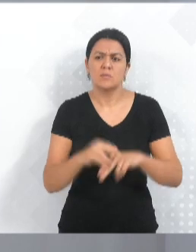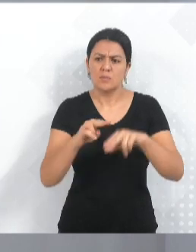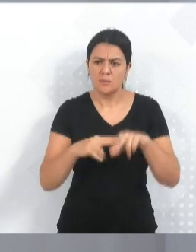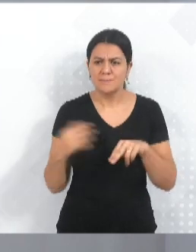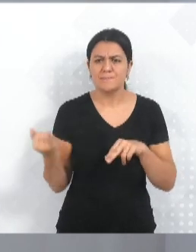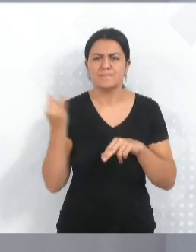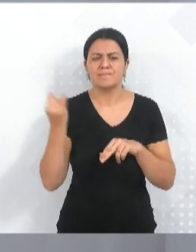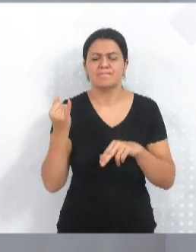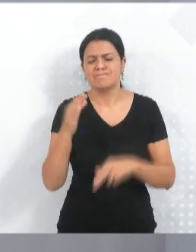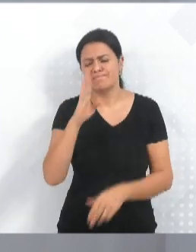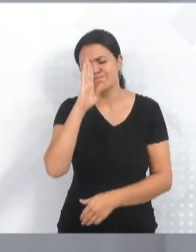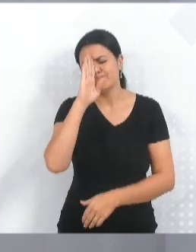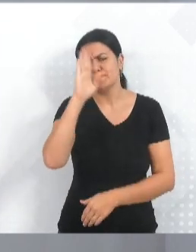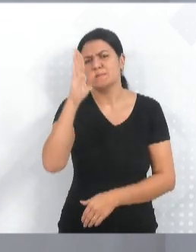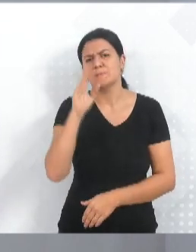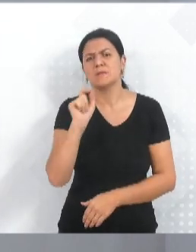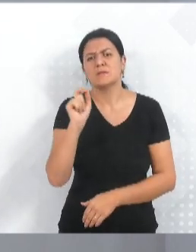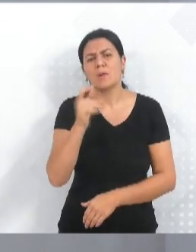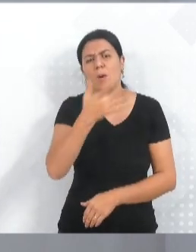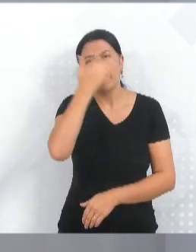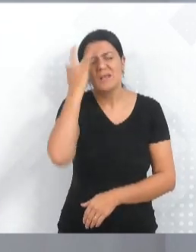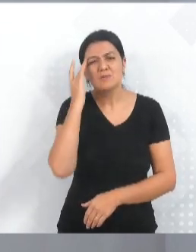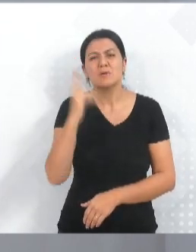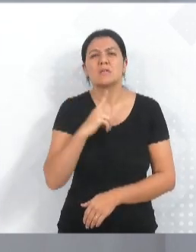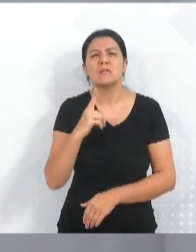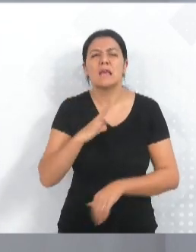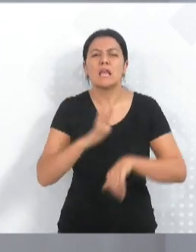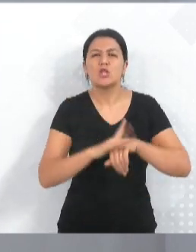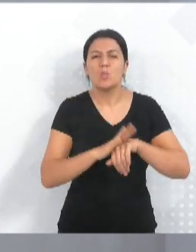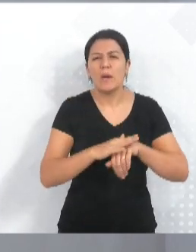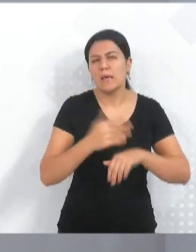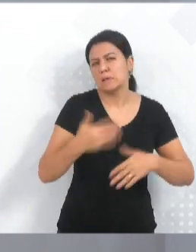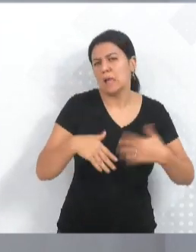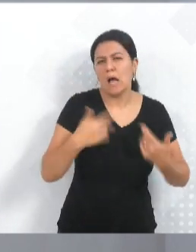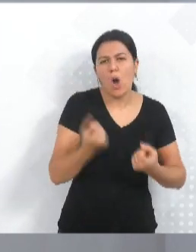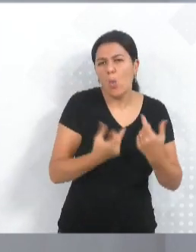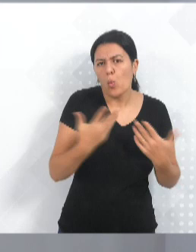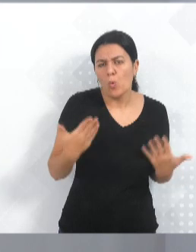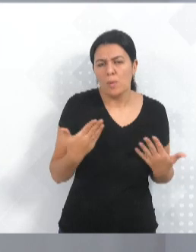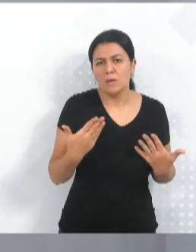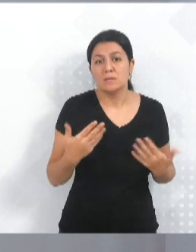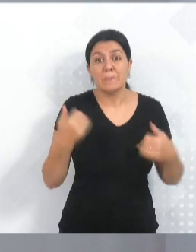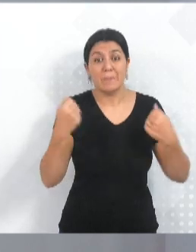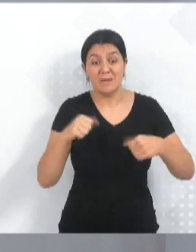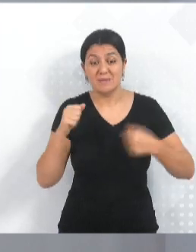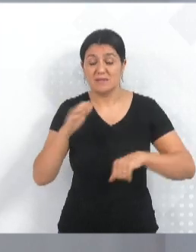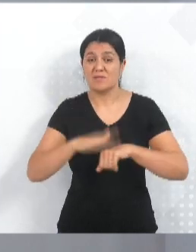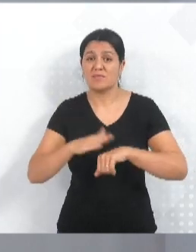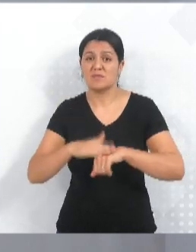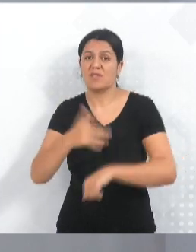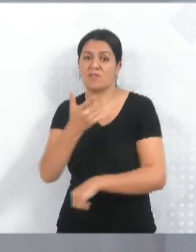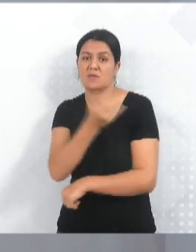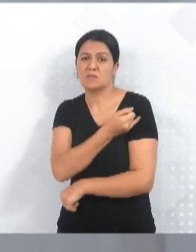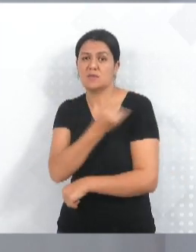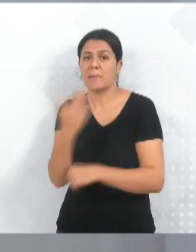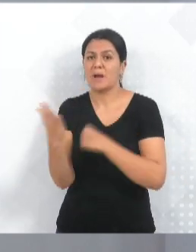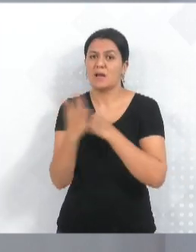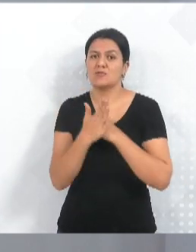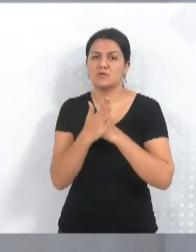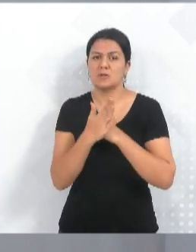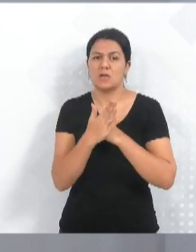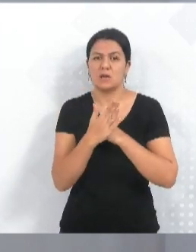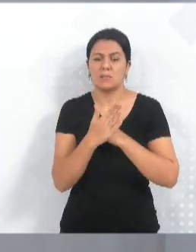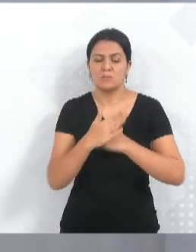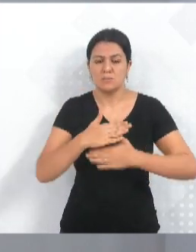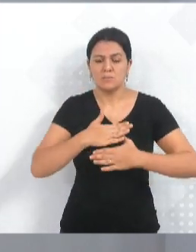aquelas pessoas imunocomprometidas podem ter complicações em função de uma simples gripe portanto estar vacinado é